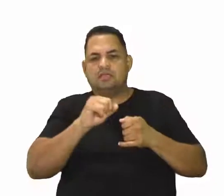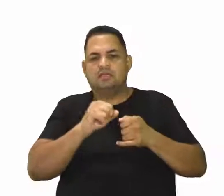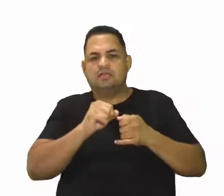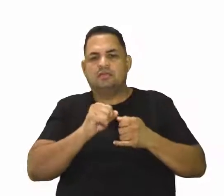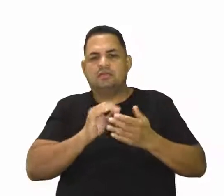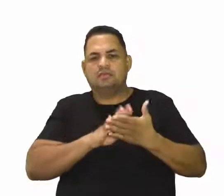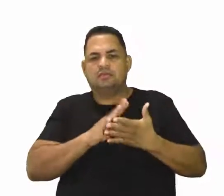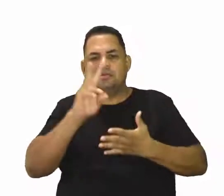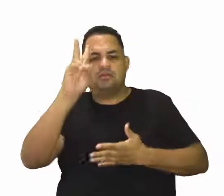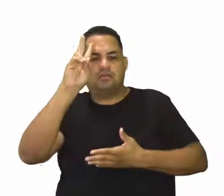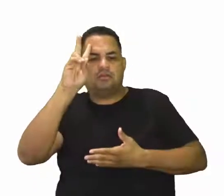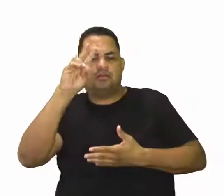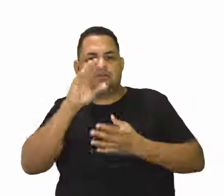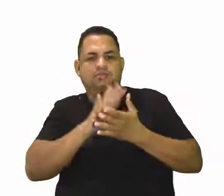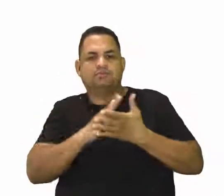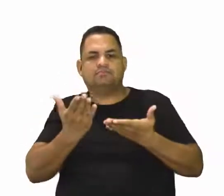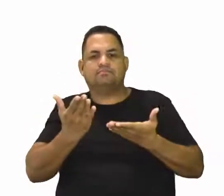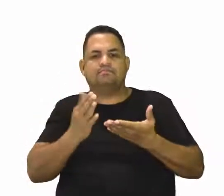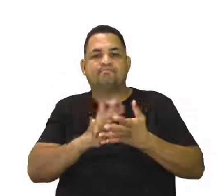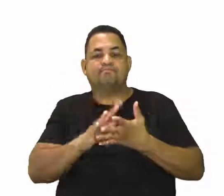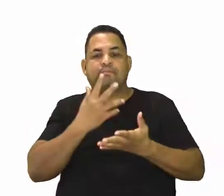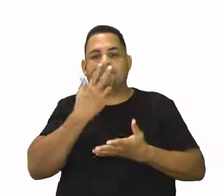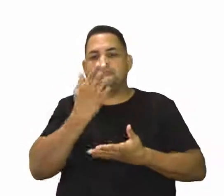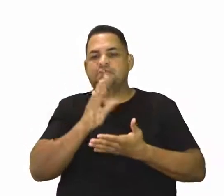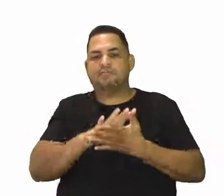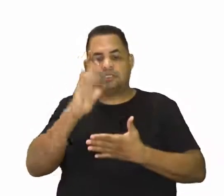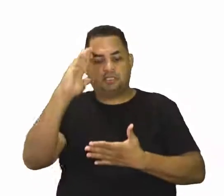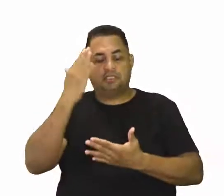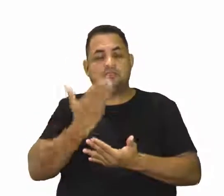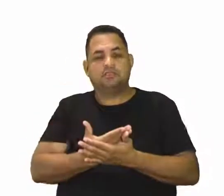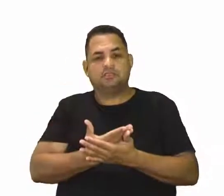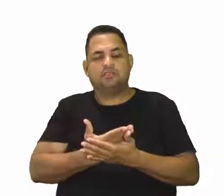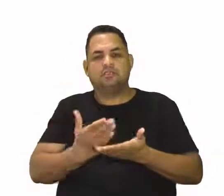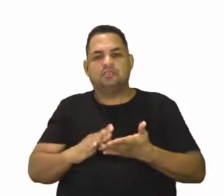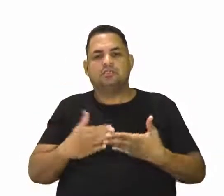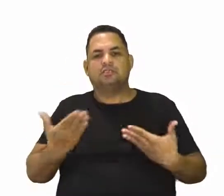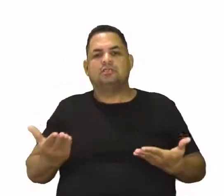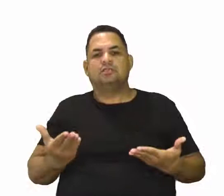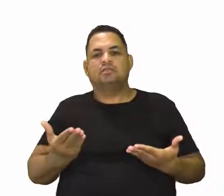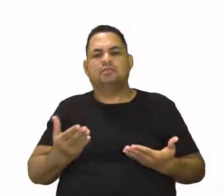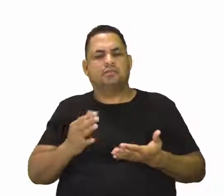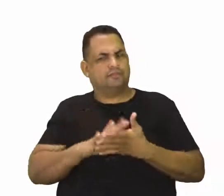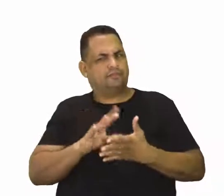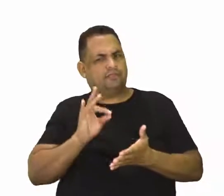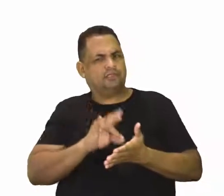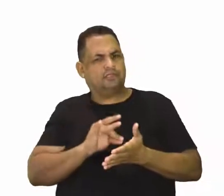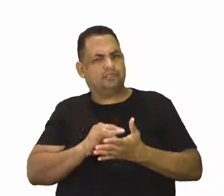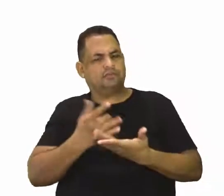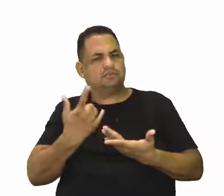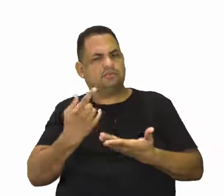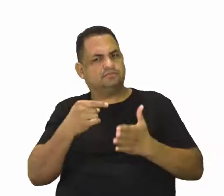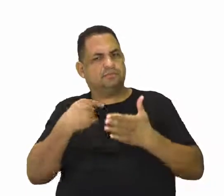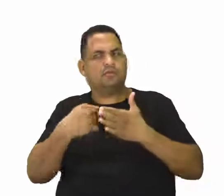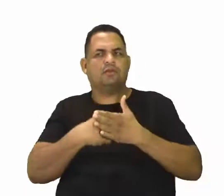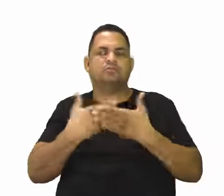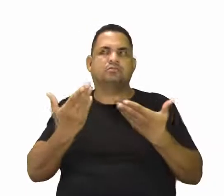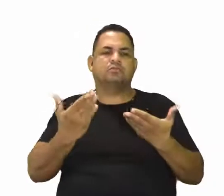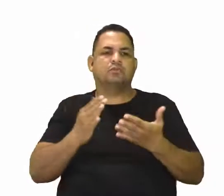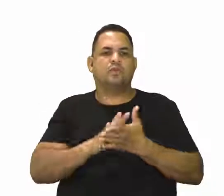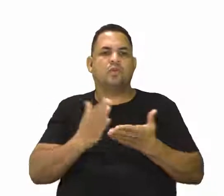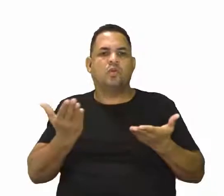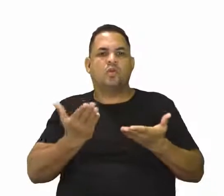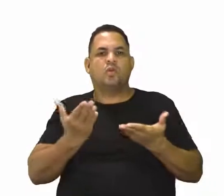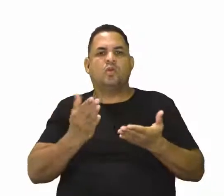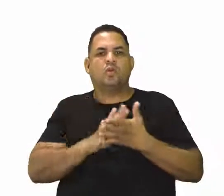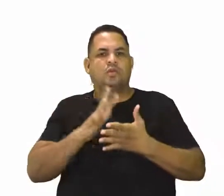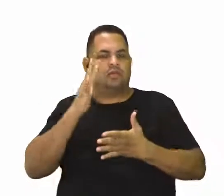faz o enredo que você acaba sendo convencido E aí não estavas para Ceará e Atualmente